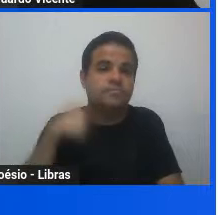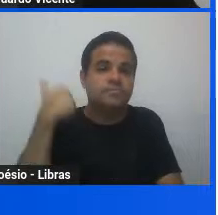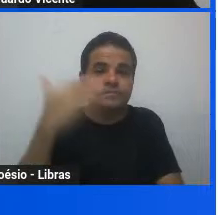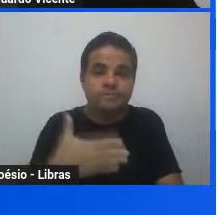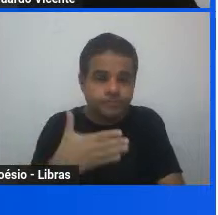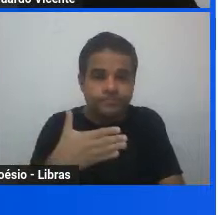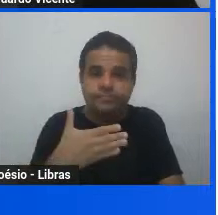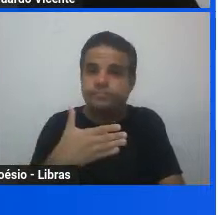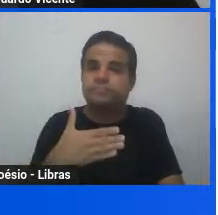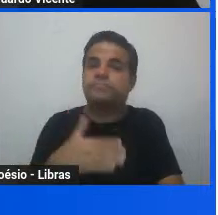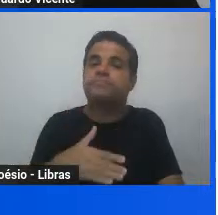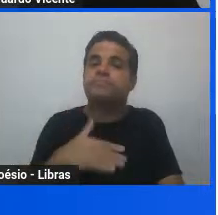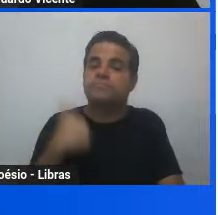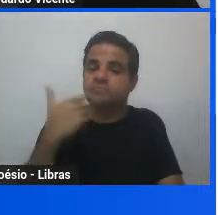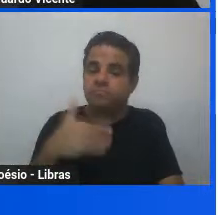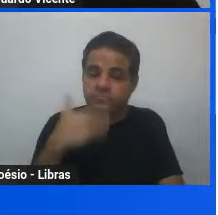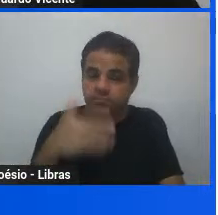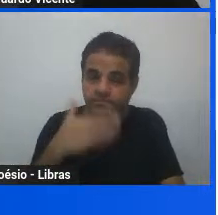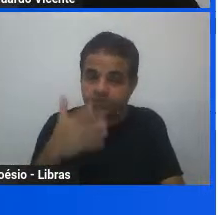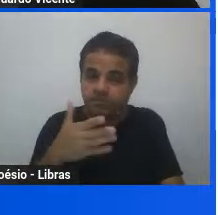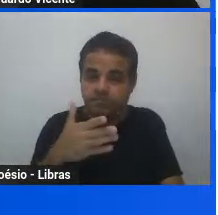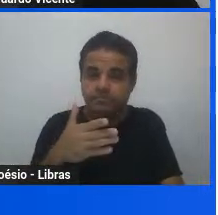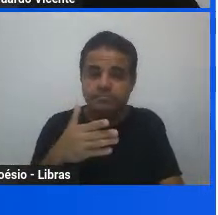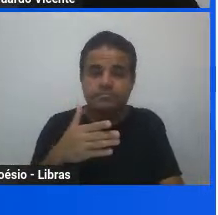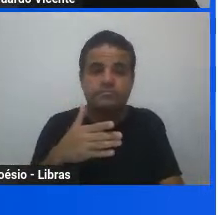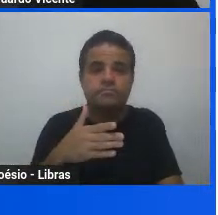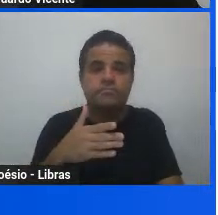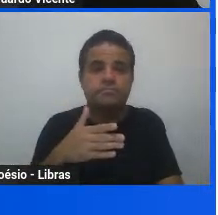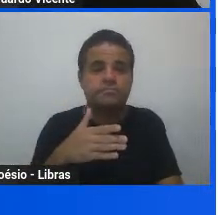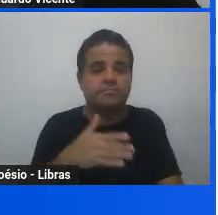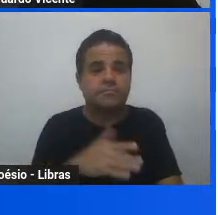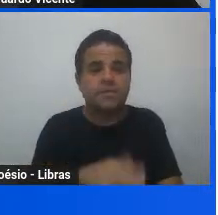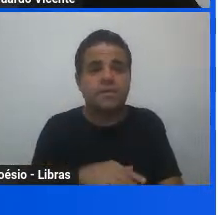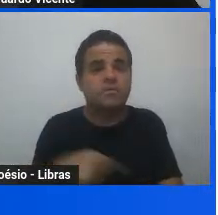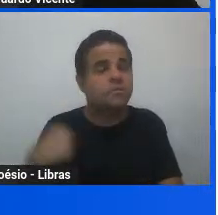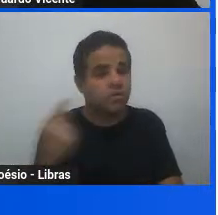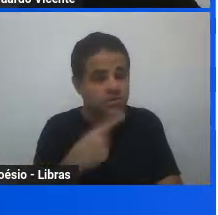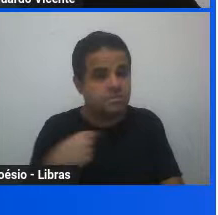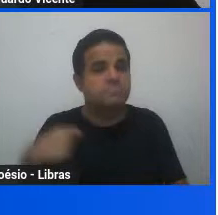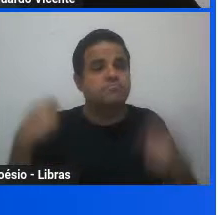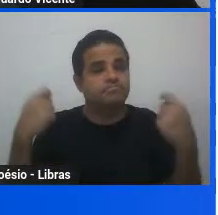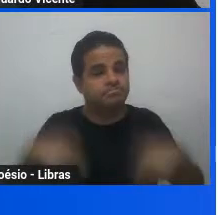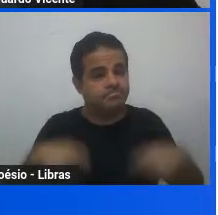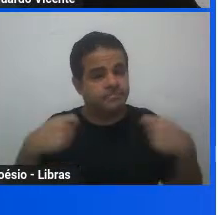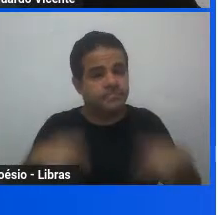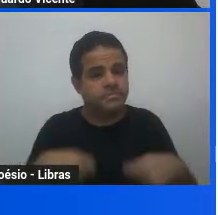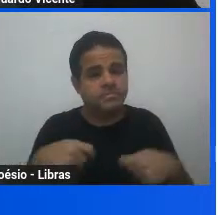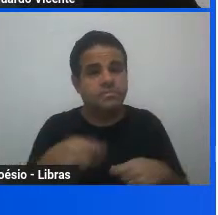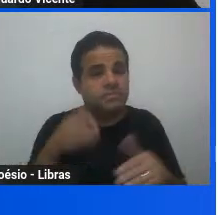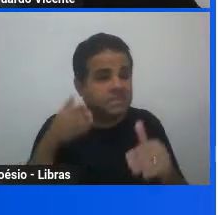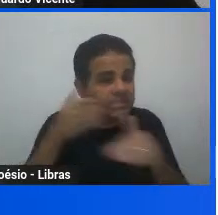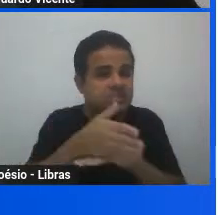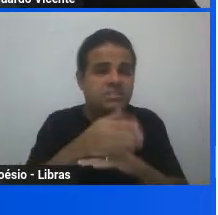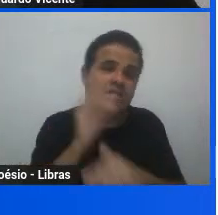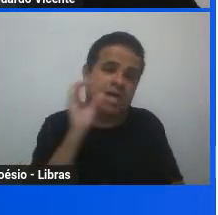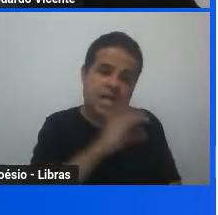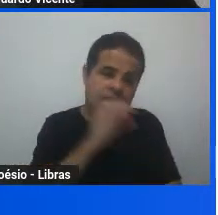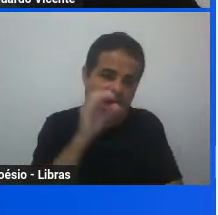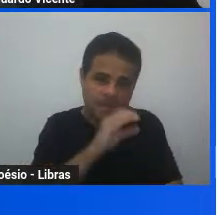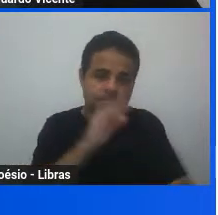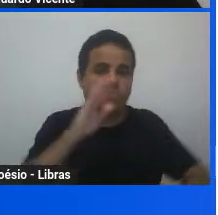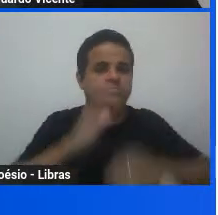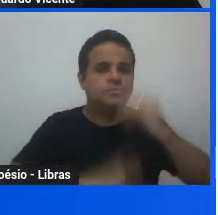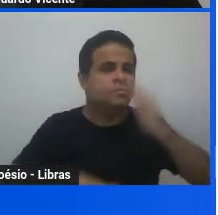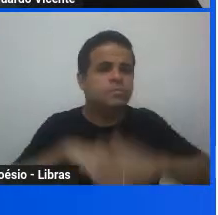isto acontecer, né, nós precisamos, então, agir o quanto antes. O que